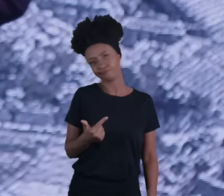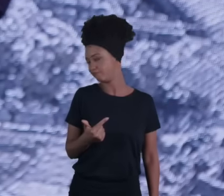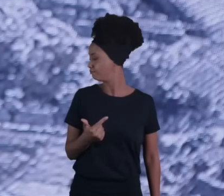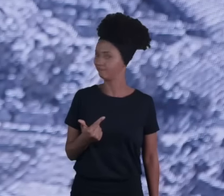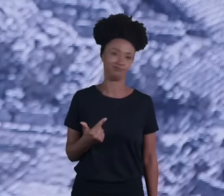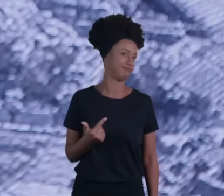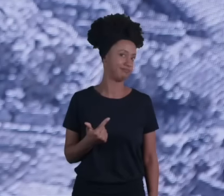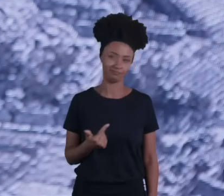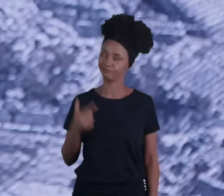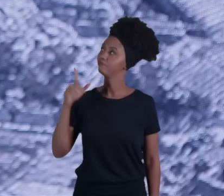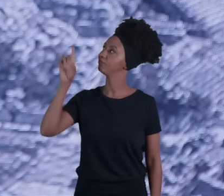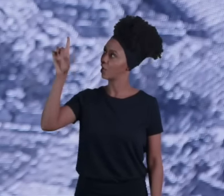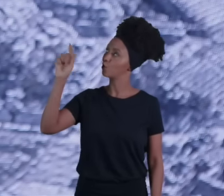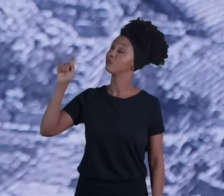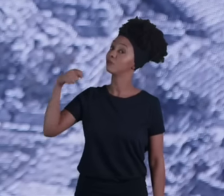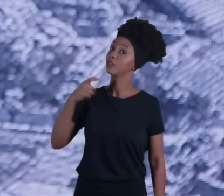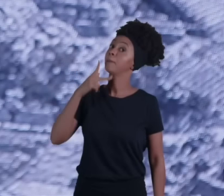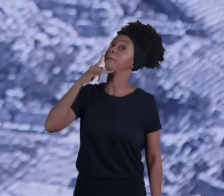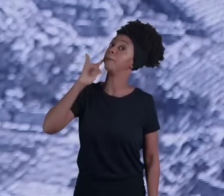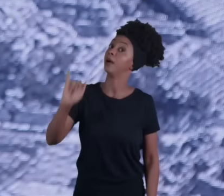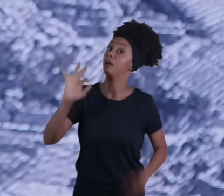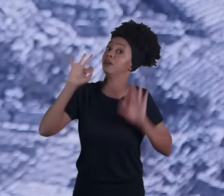Deus é Pai.